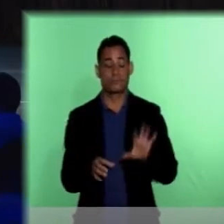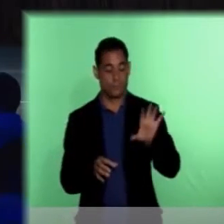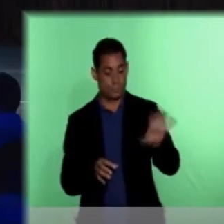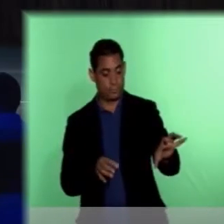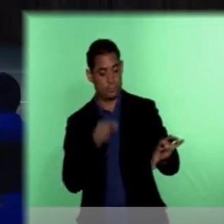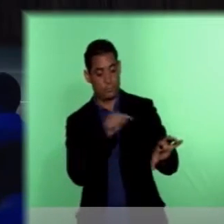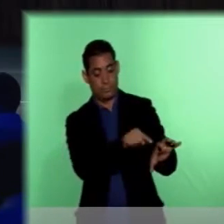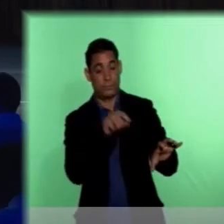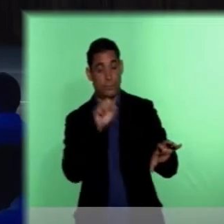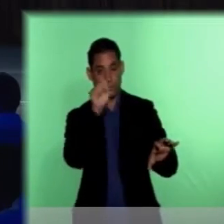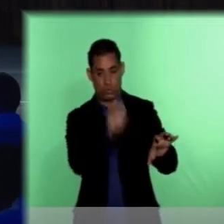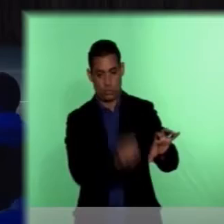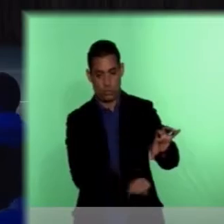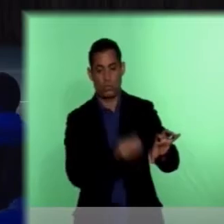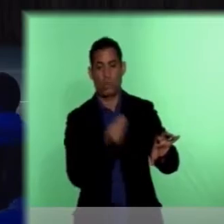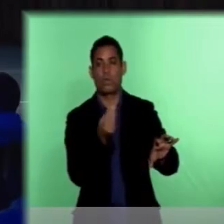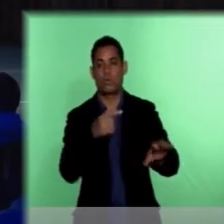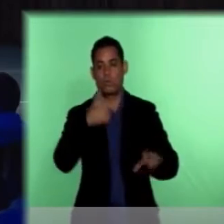país mais